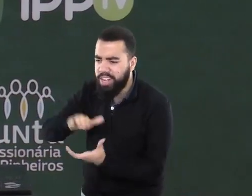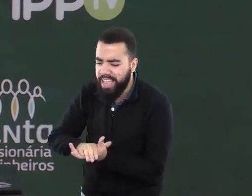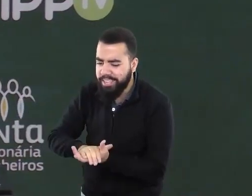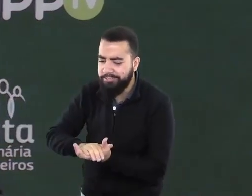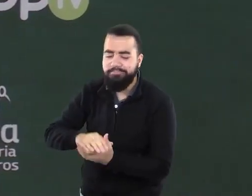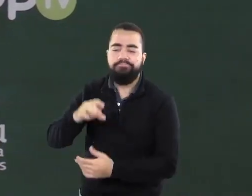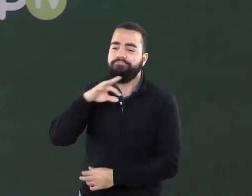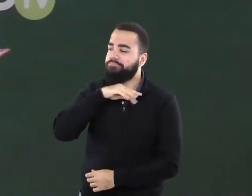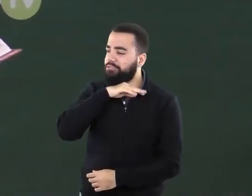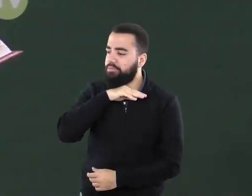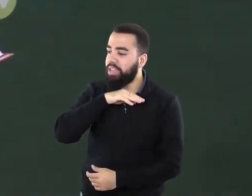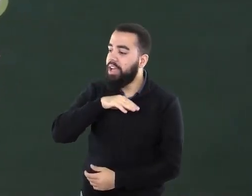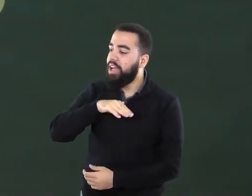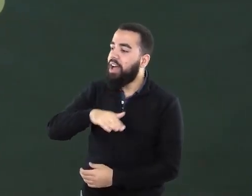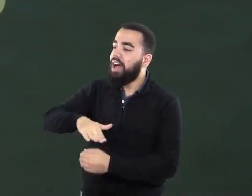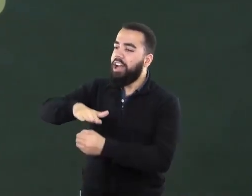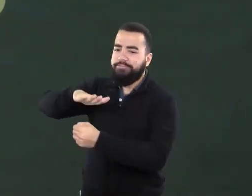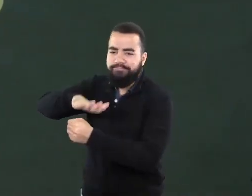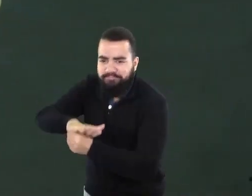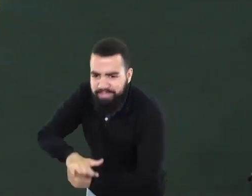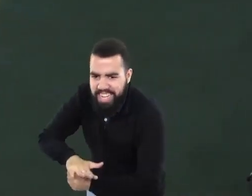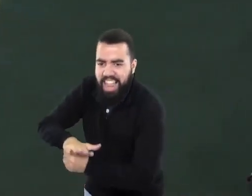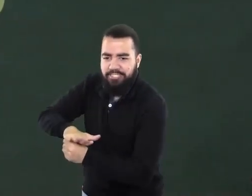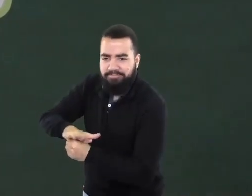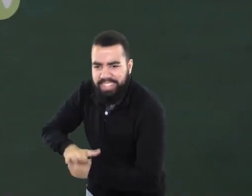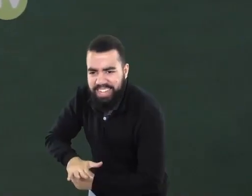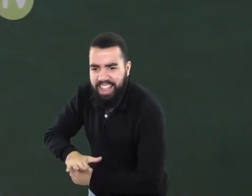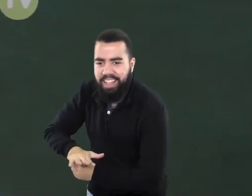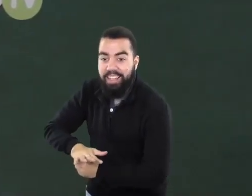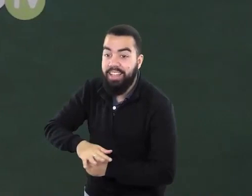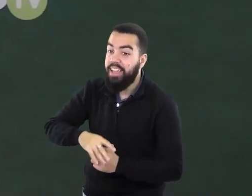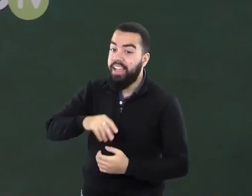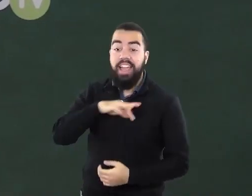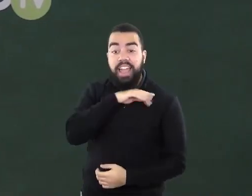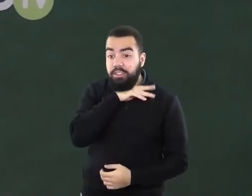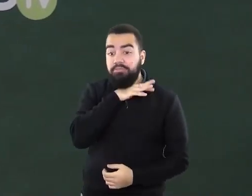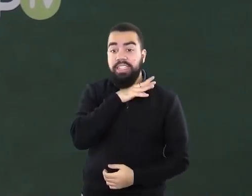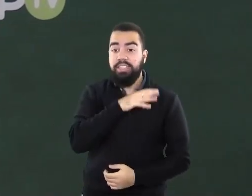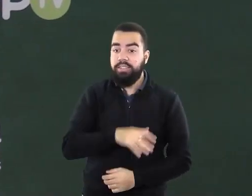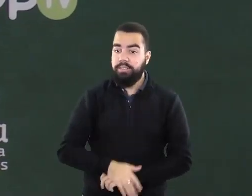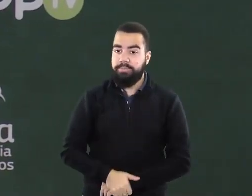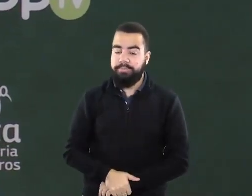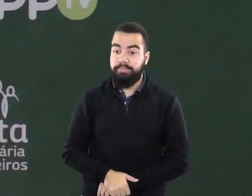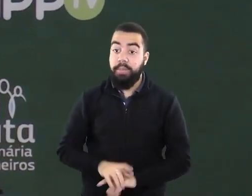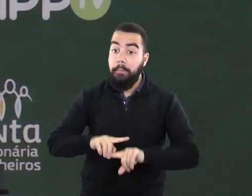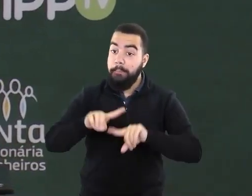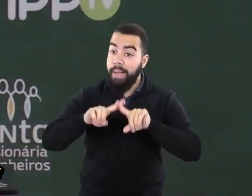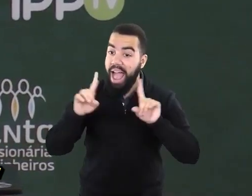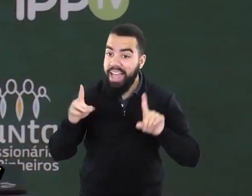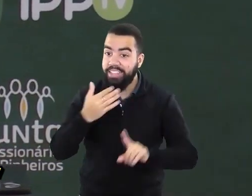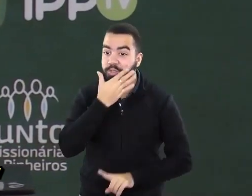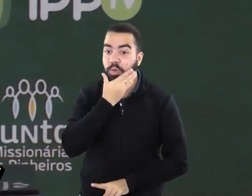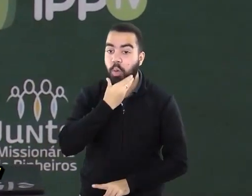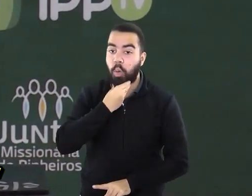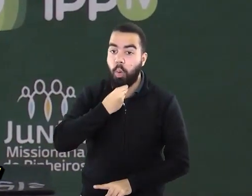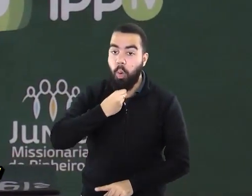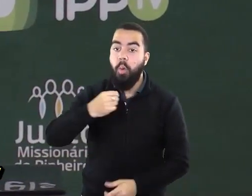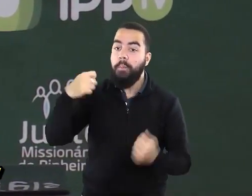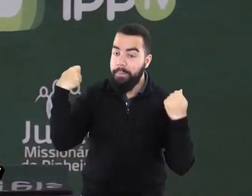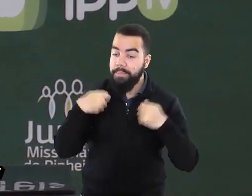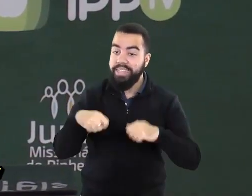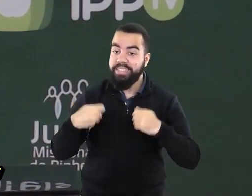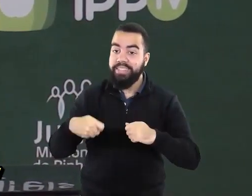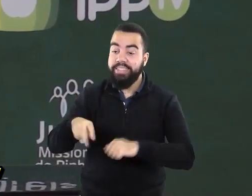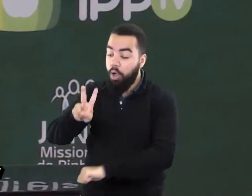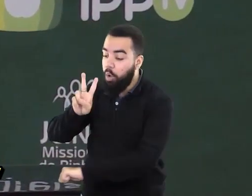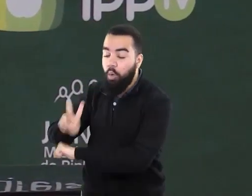Mas tirou a mulher da costela, do lado dele, por ser sua coigual, debaixo do braço, para